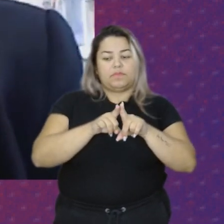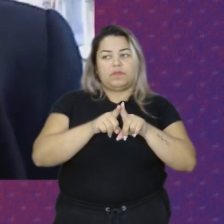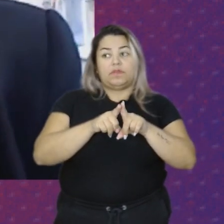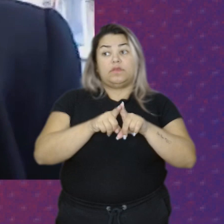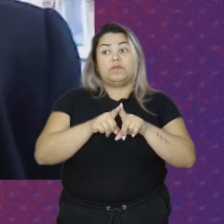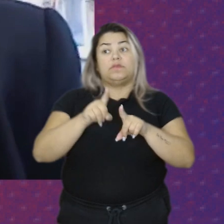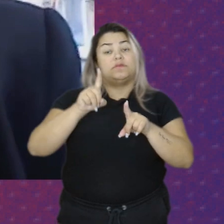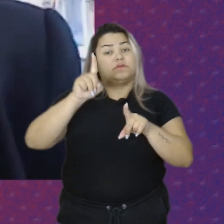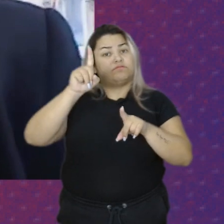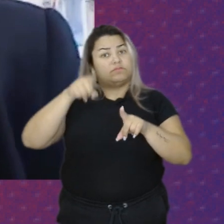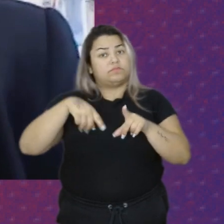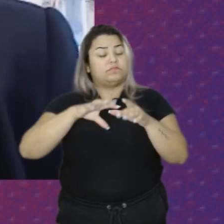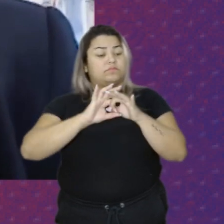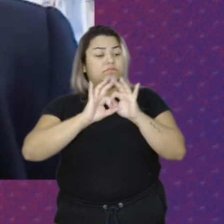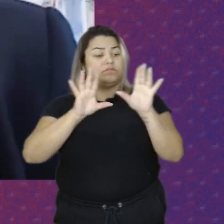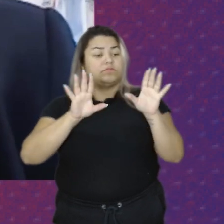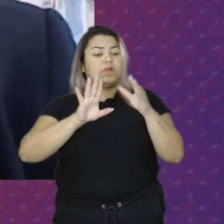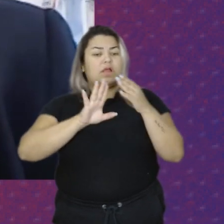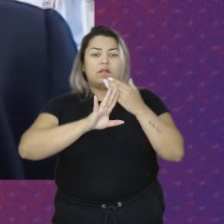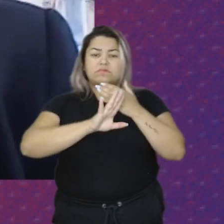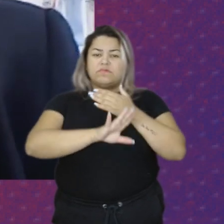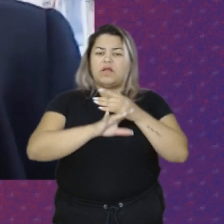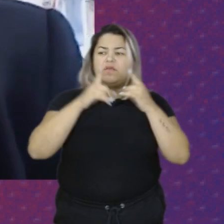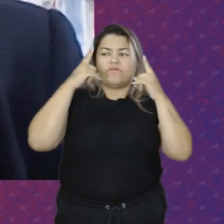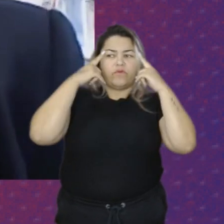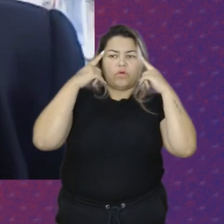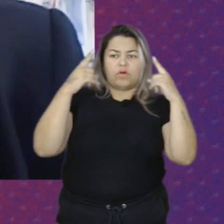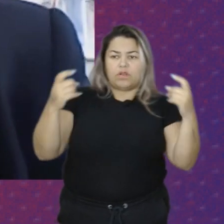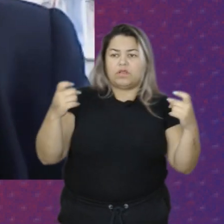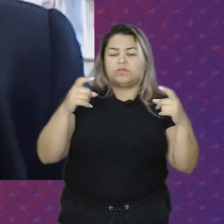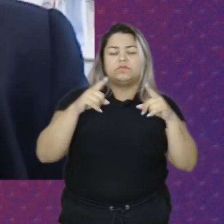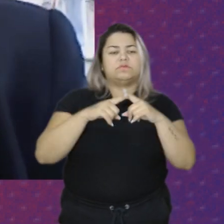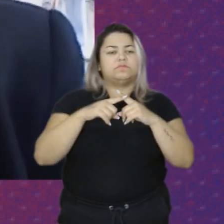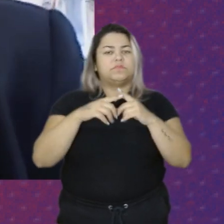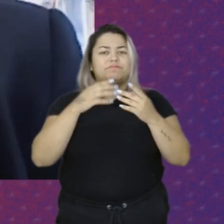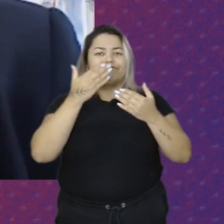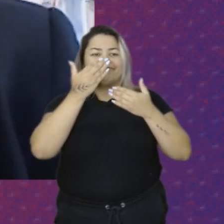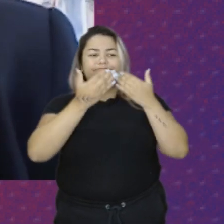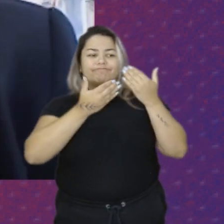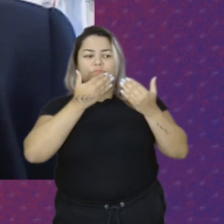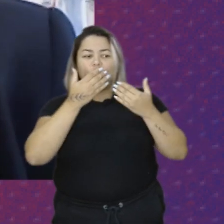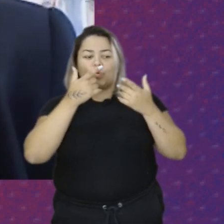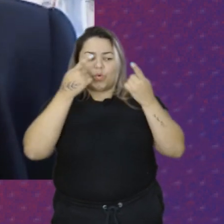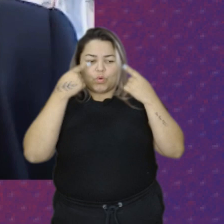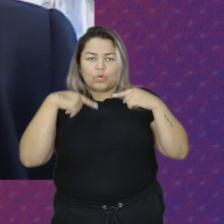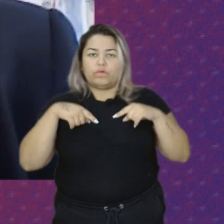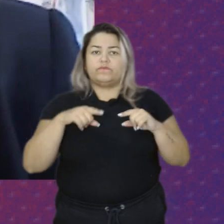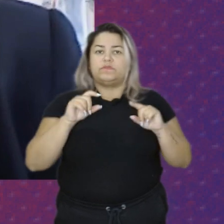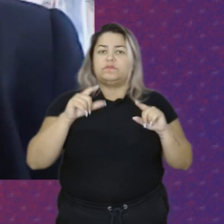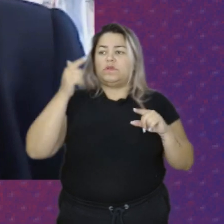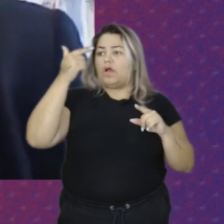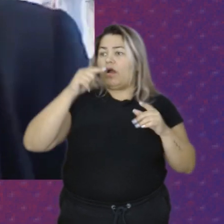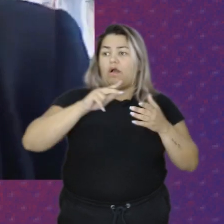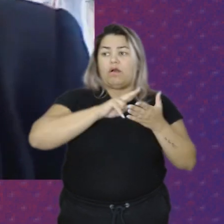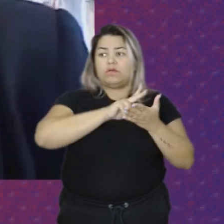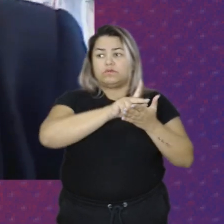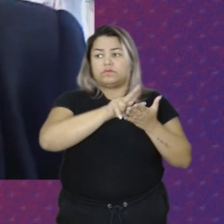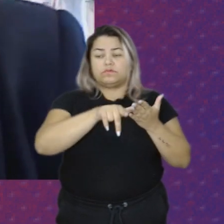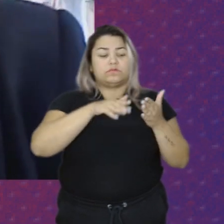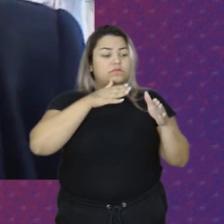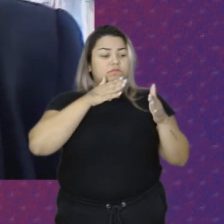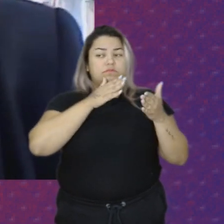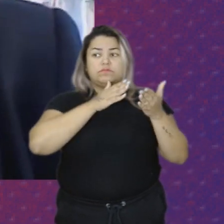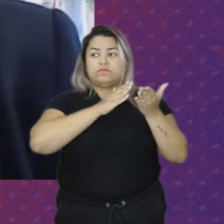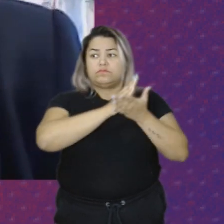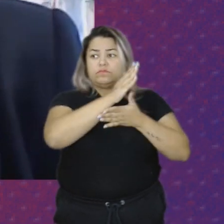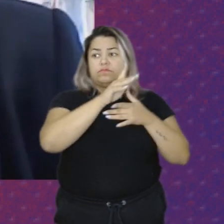ser autônoma, se livrar de violências, né, psicológica ou física, outras formas, o acesso à